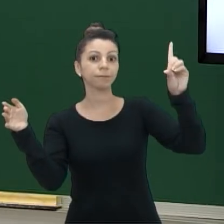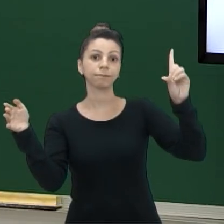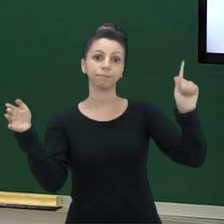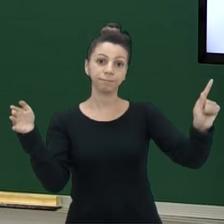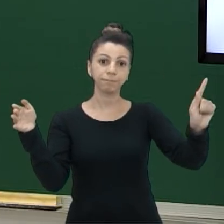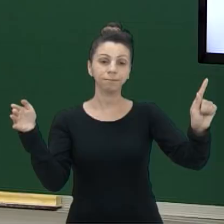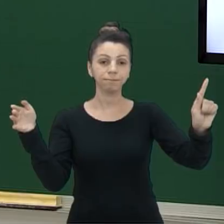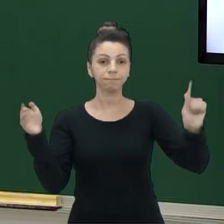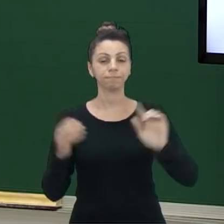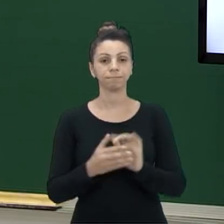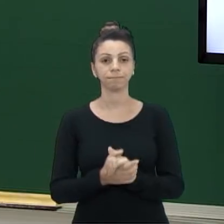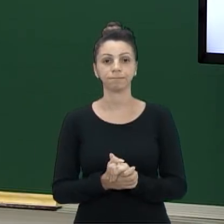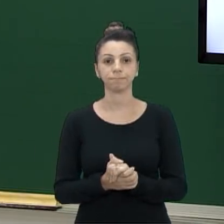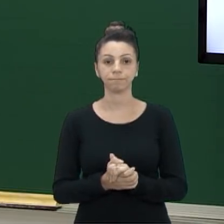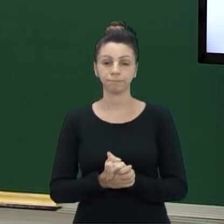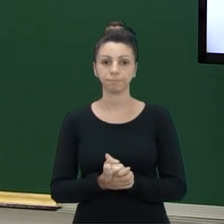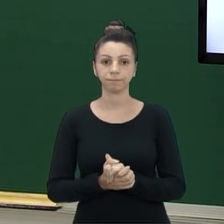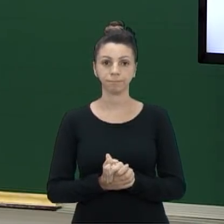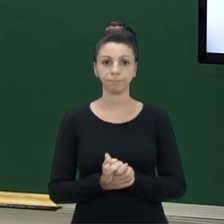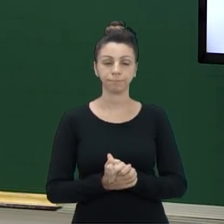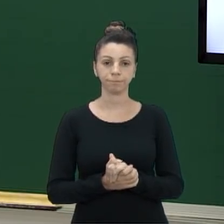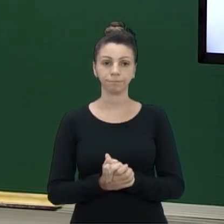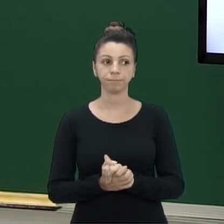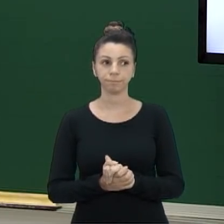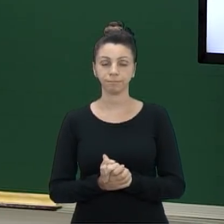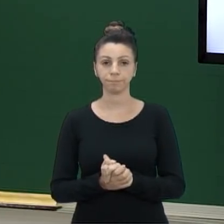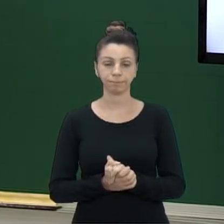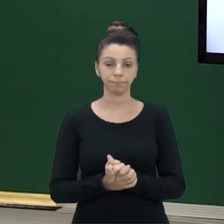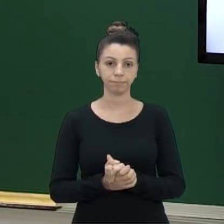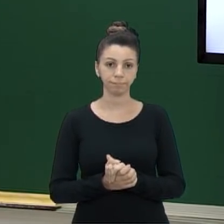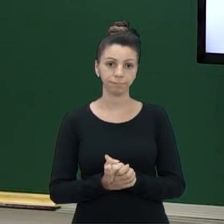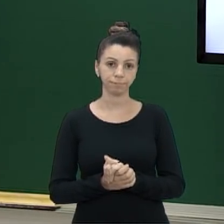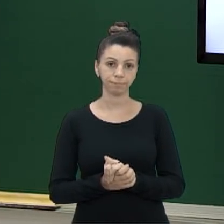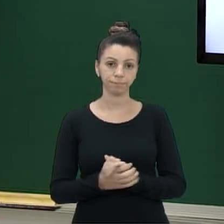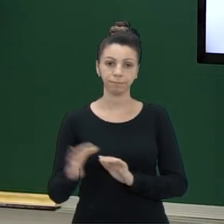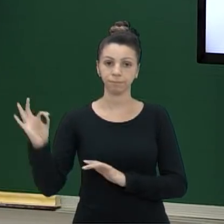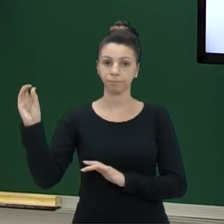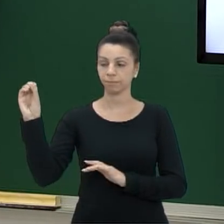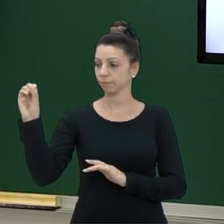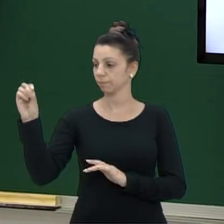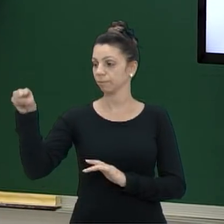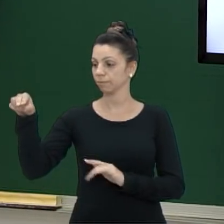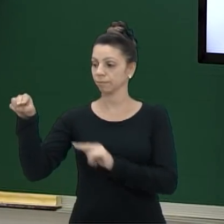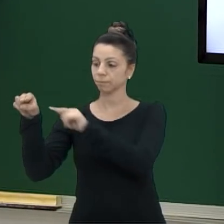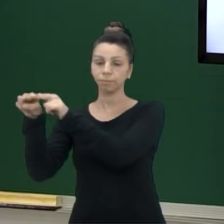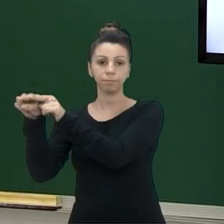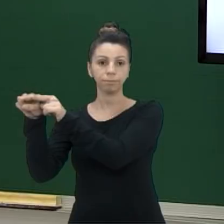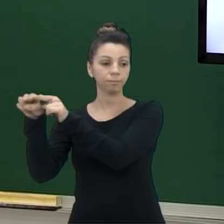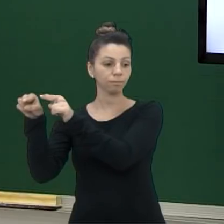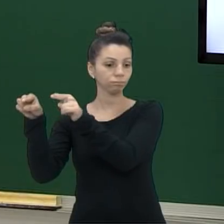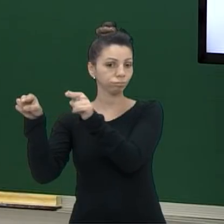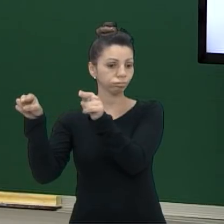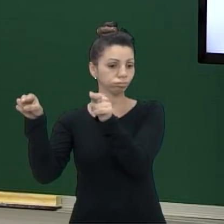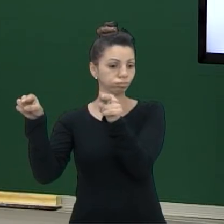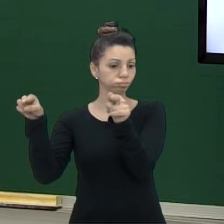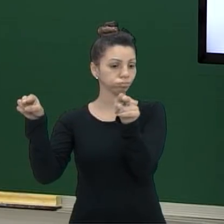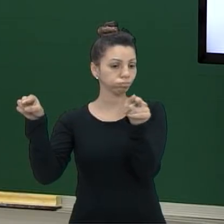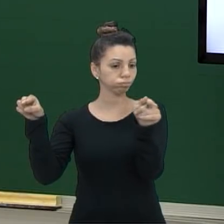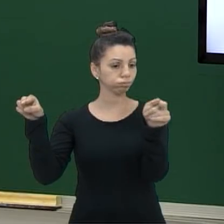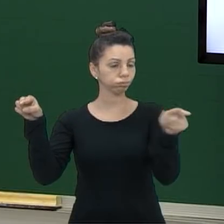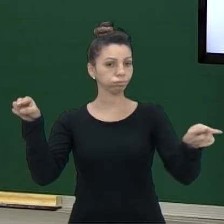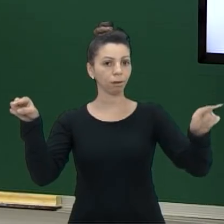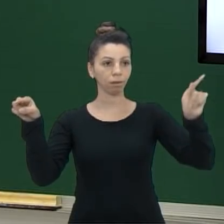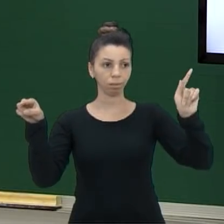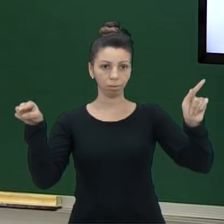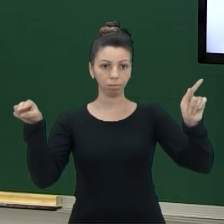Então, a gente vai pegar tonelada e ir até a grama na